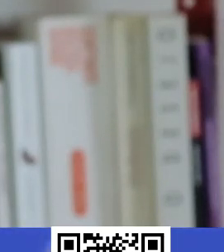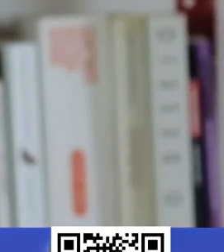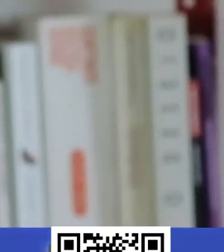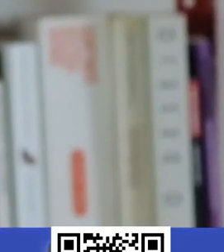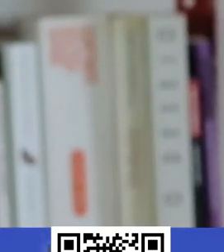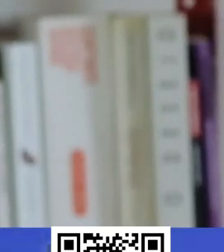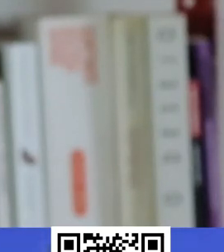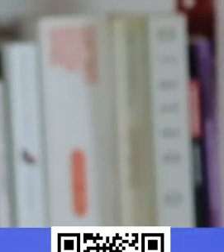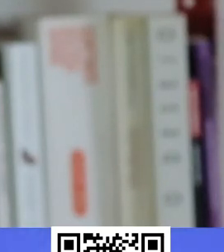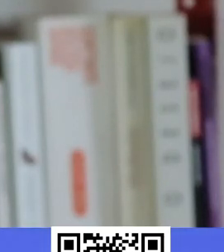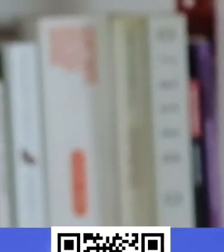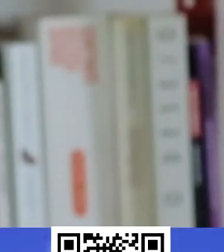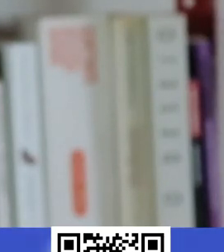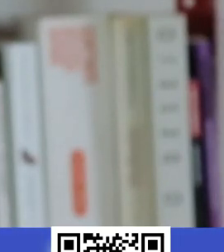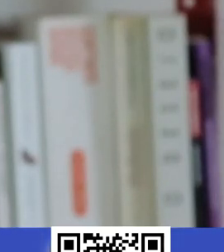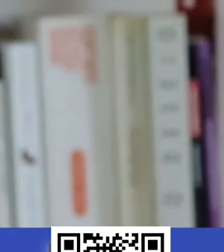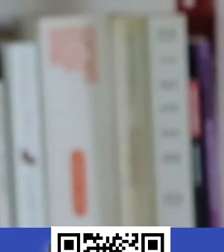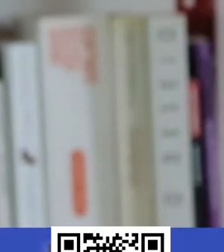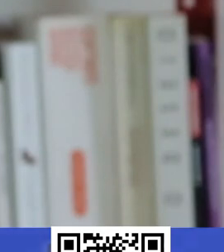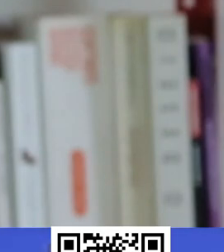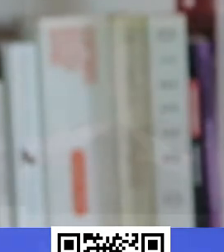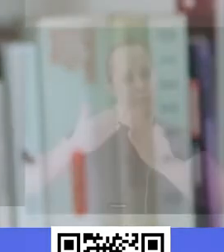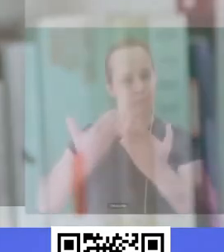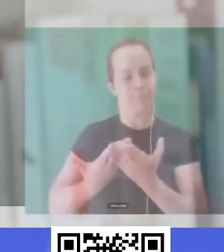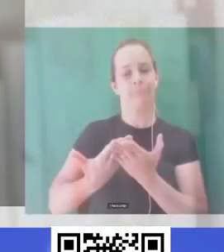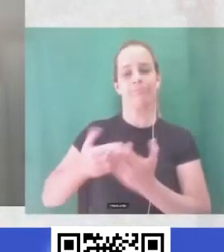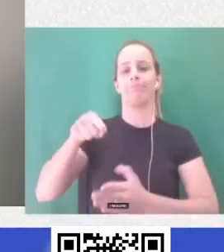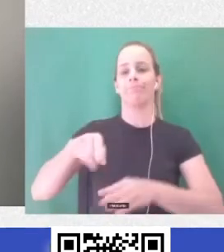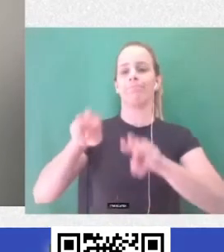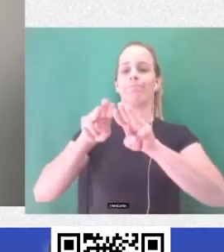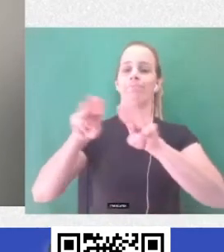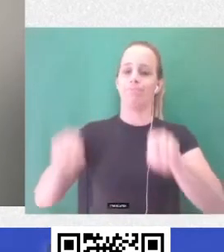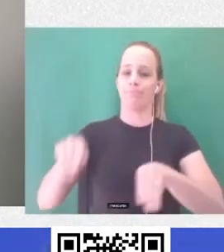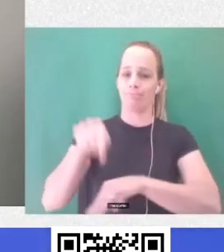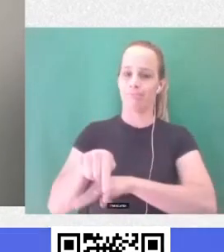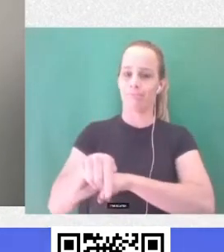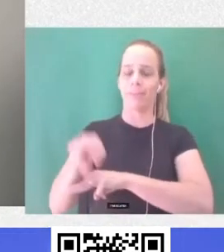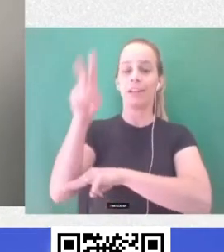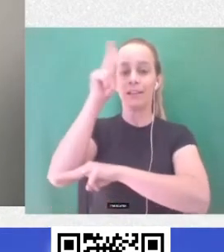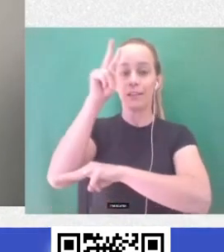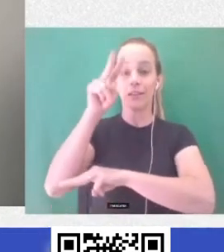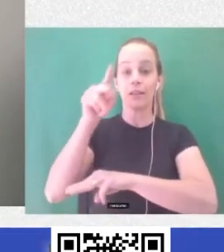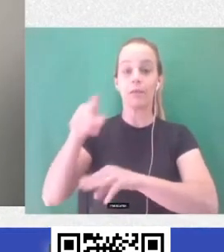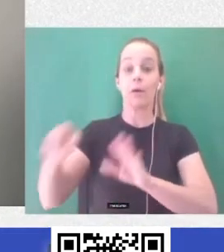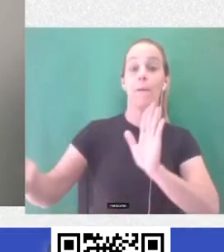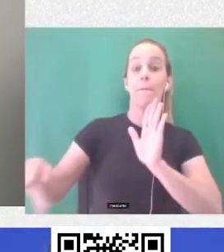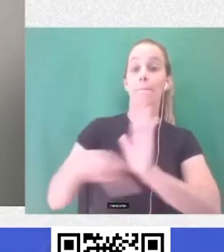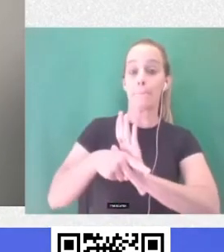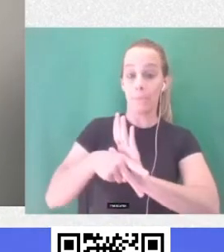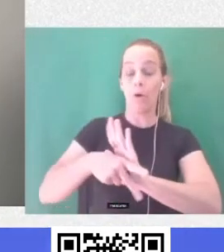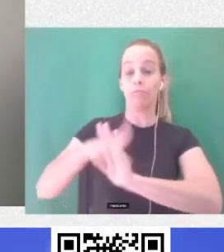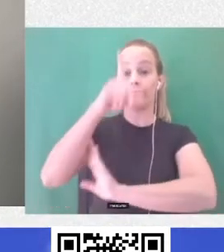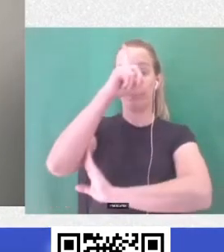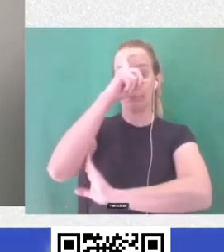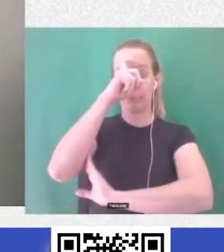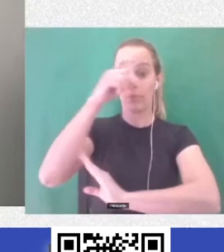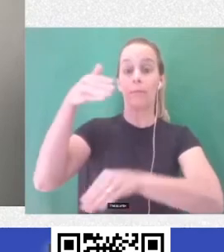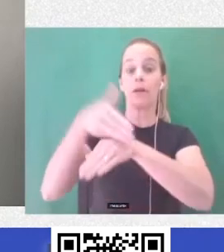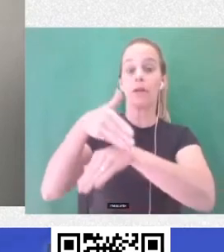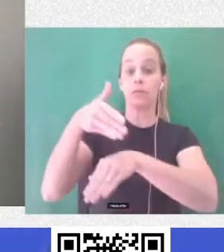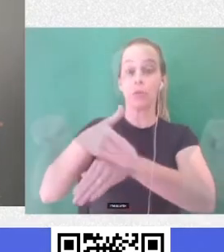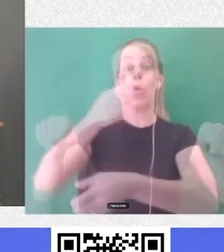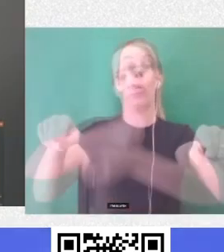para oficializar o início dos estudos das vacinas contra a Covid-19 em Toledo, cidade onde a Federal mantém um curso de